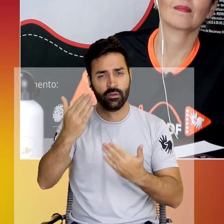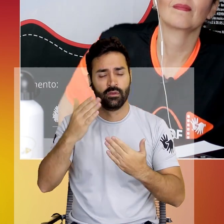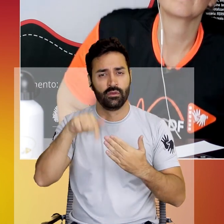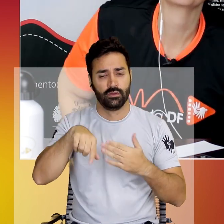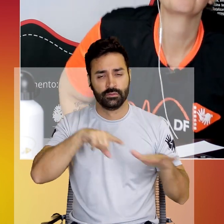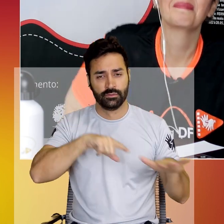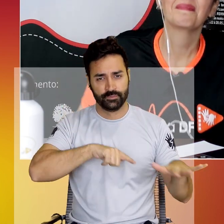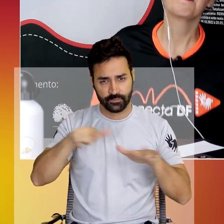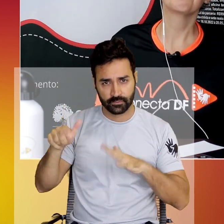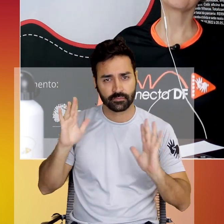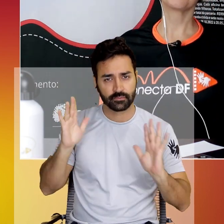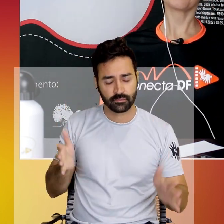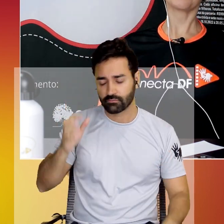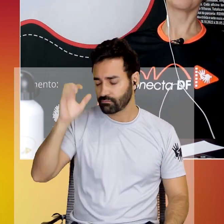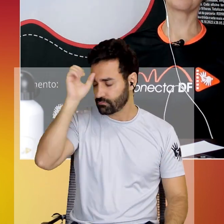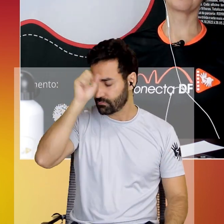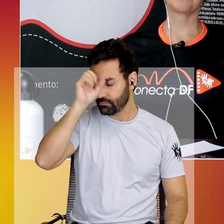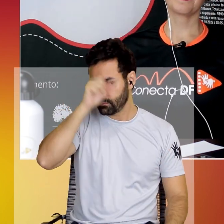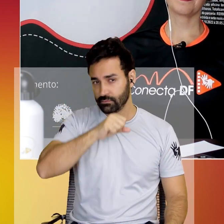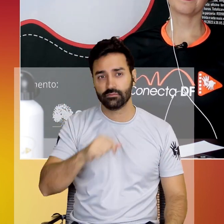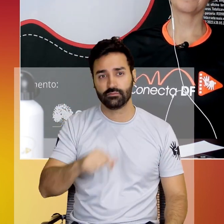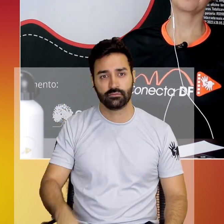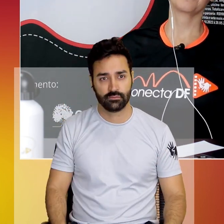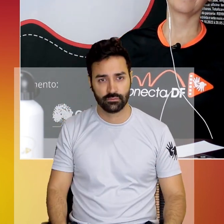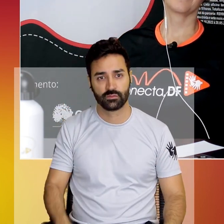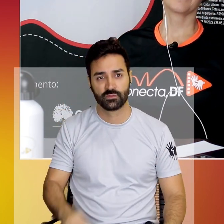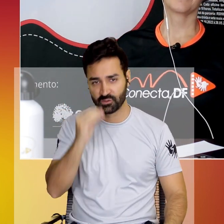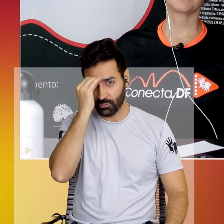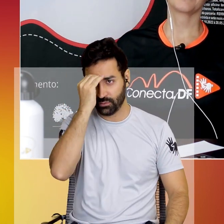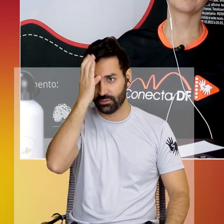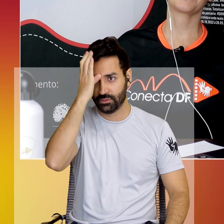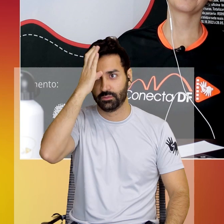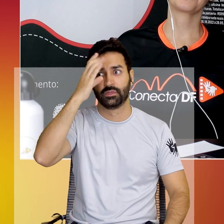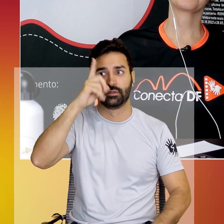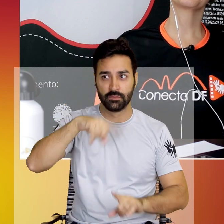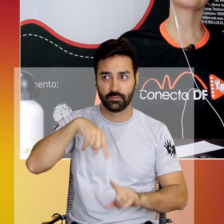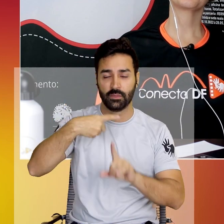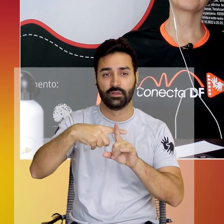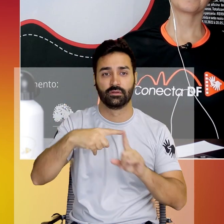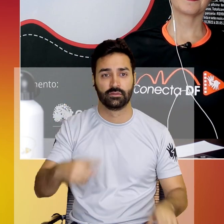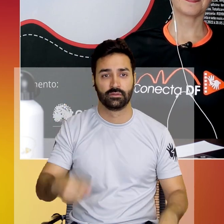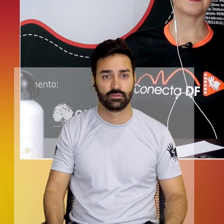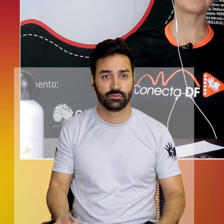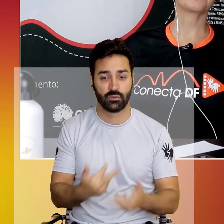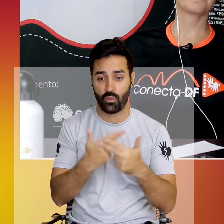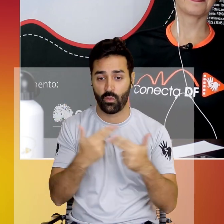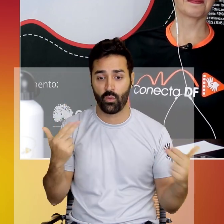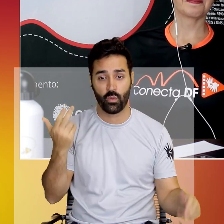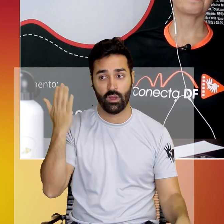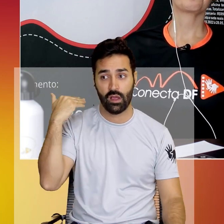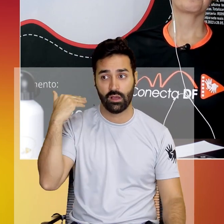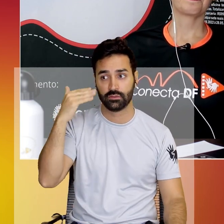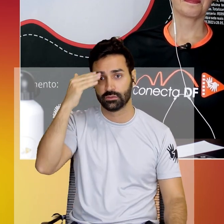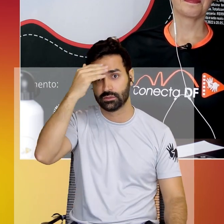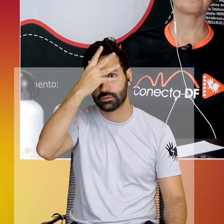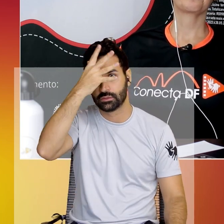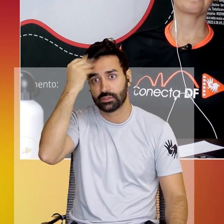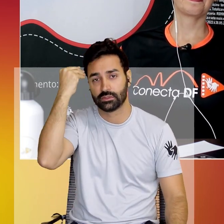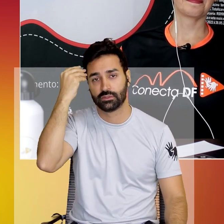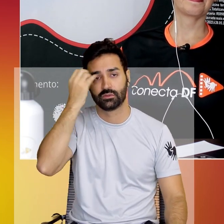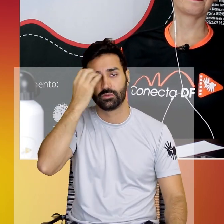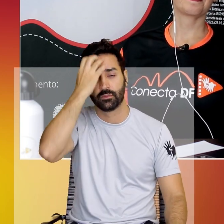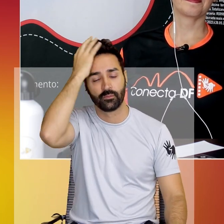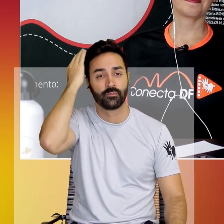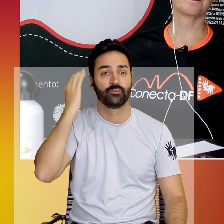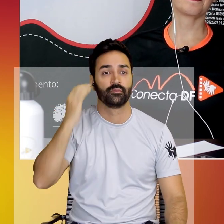já aprendi muito, renovei os conhecimentos, né, de coisas que eu estava esquecida demais, e eu não